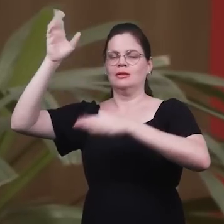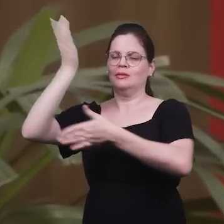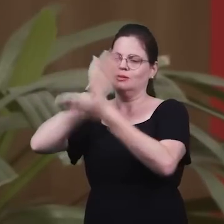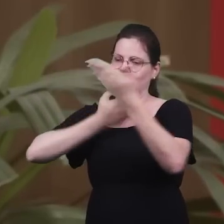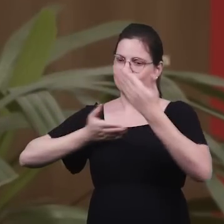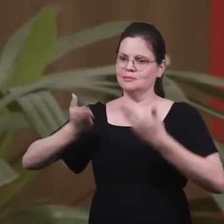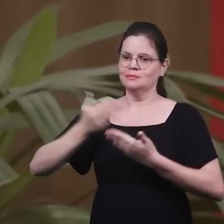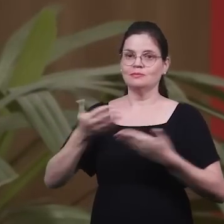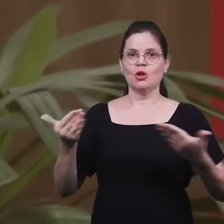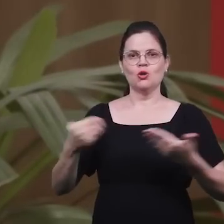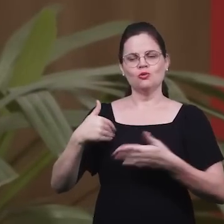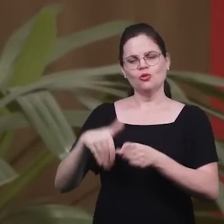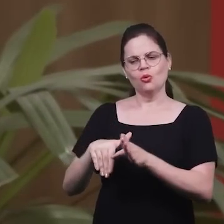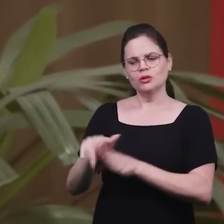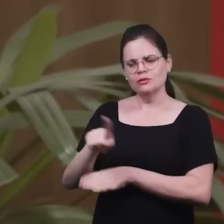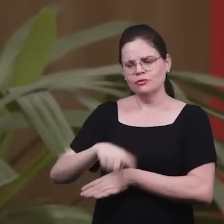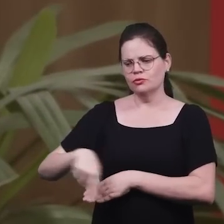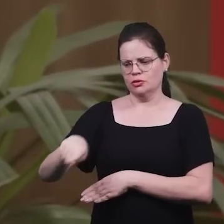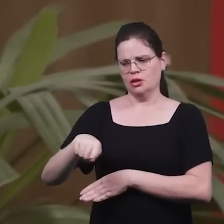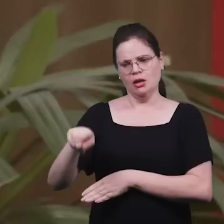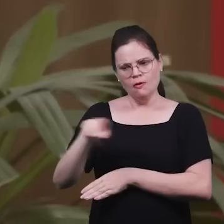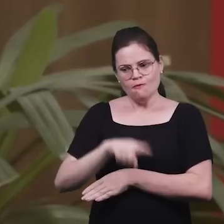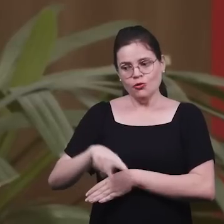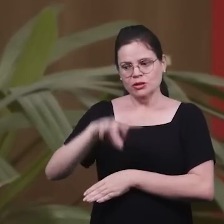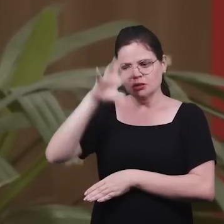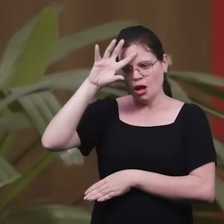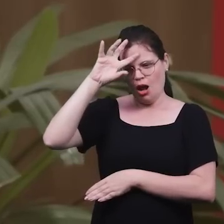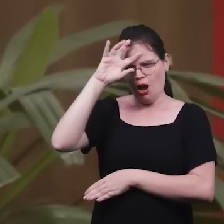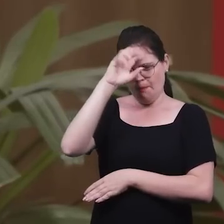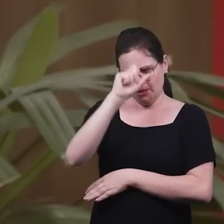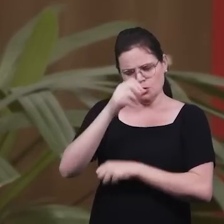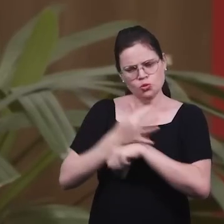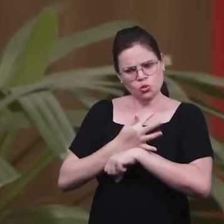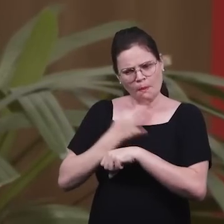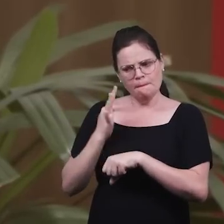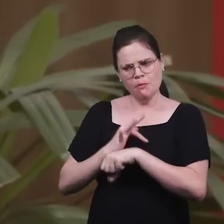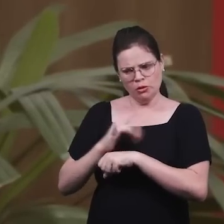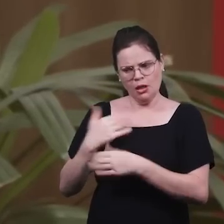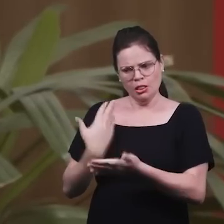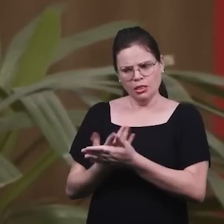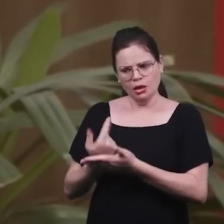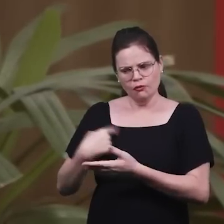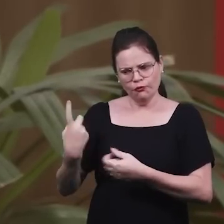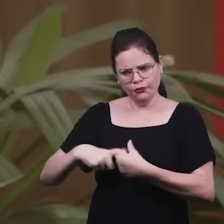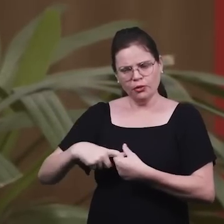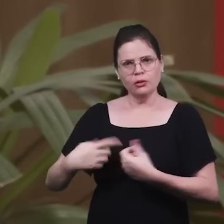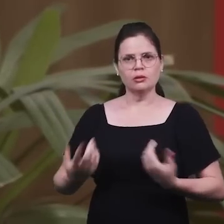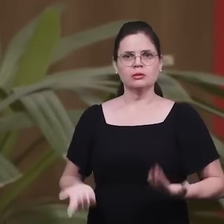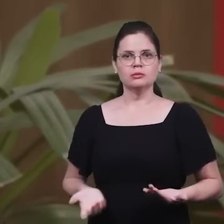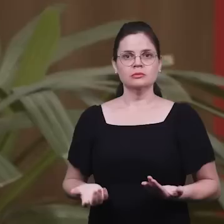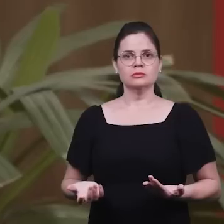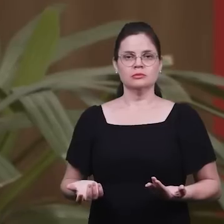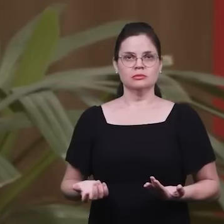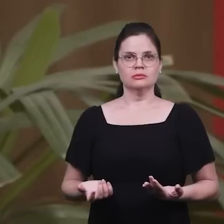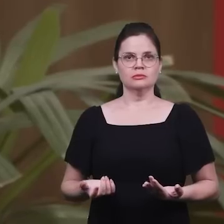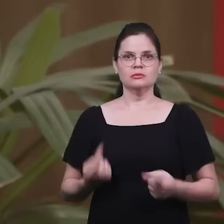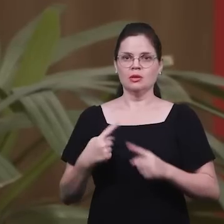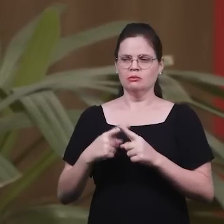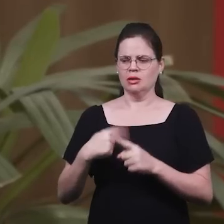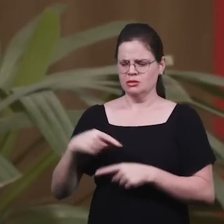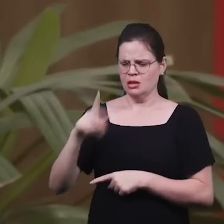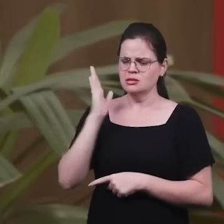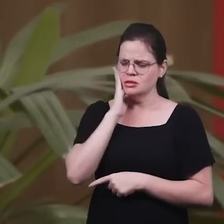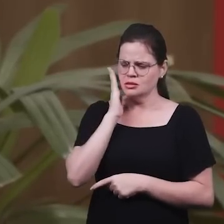Deus. O conselho do Senhor Jesus para essa igreja foi: retende-o até que eu venha. Apesar de todo aquele caos, de toda